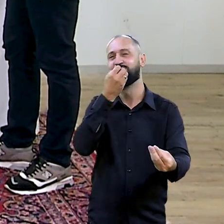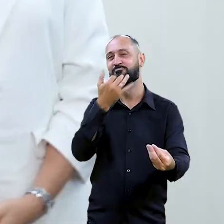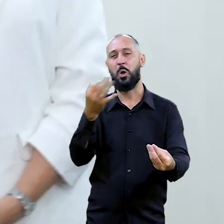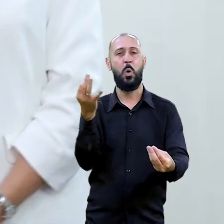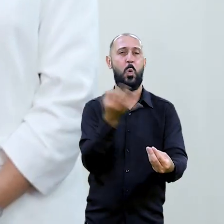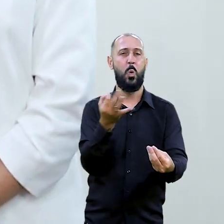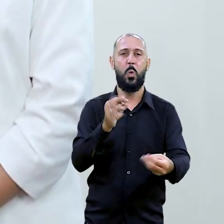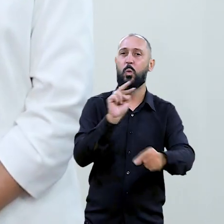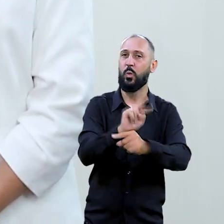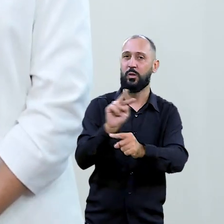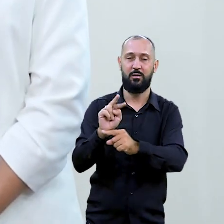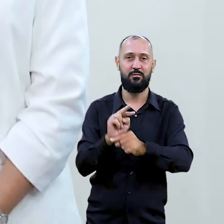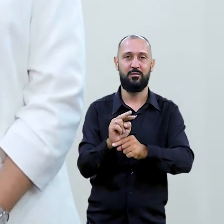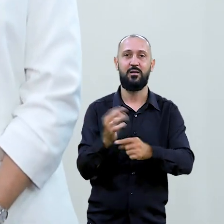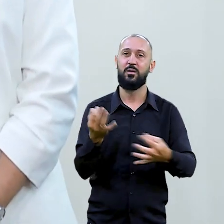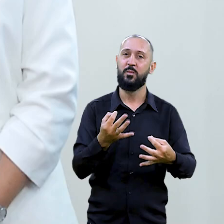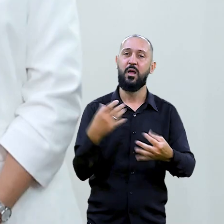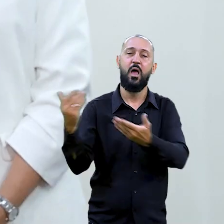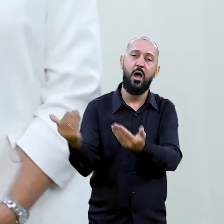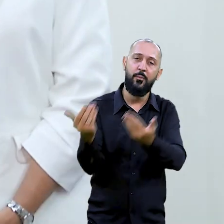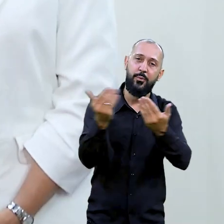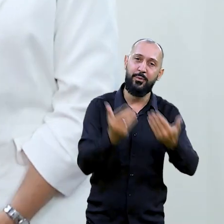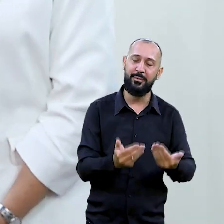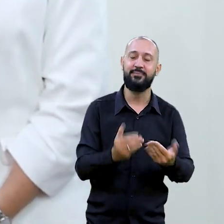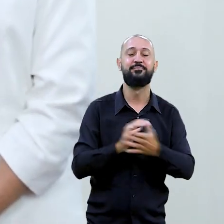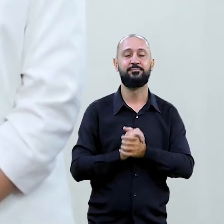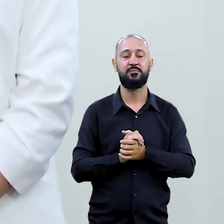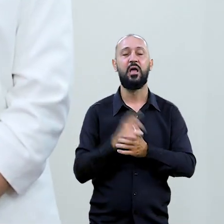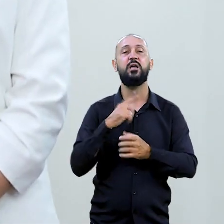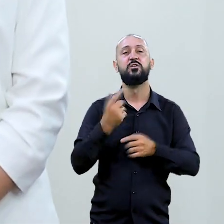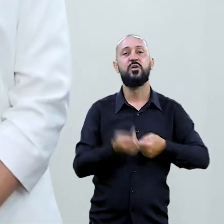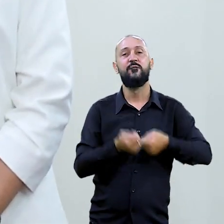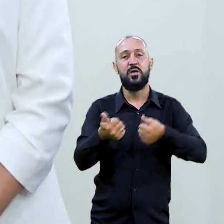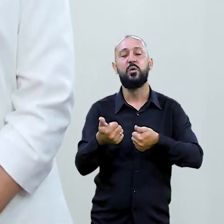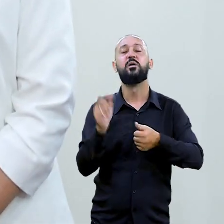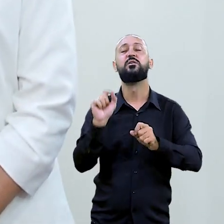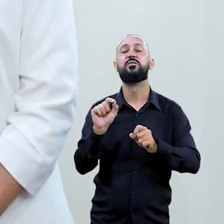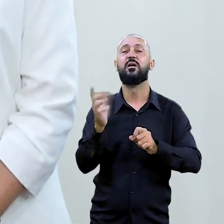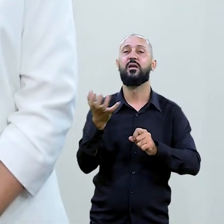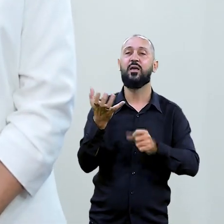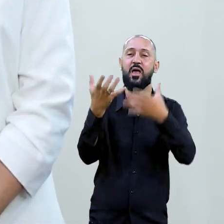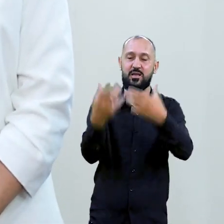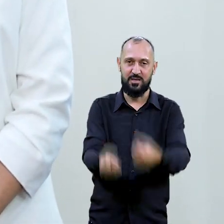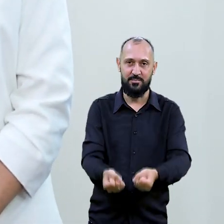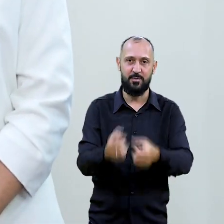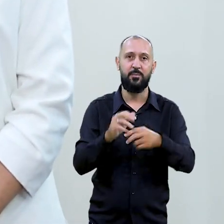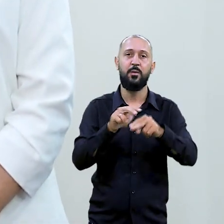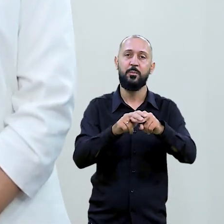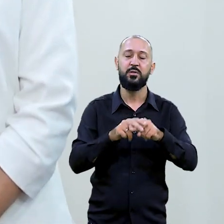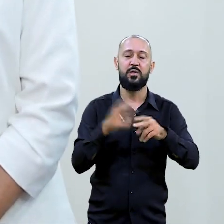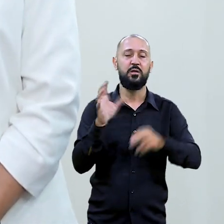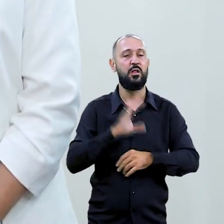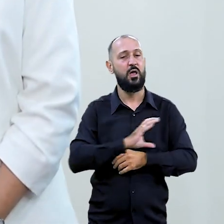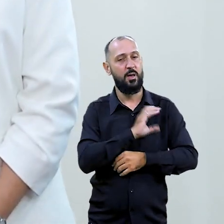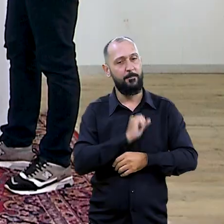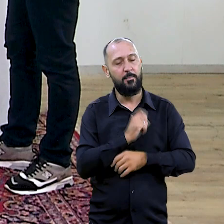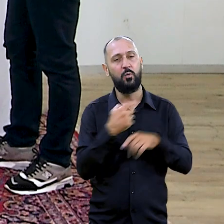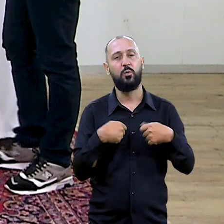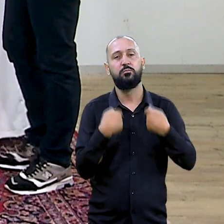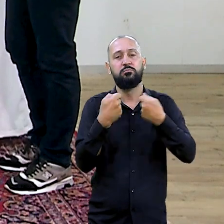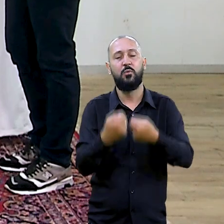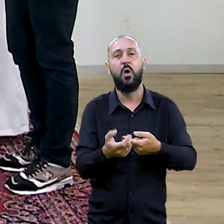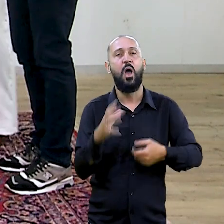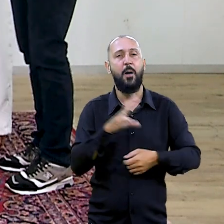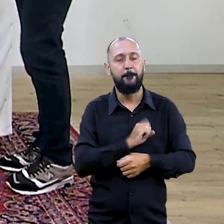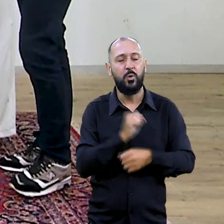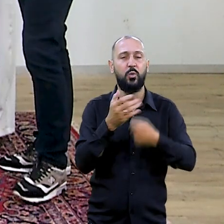quer receber, né? Justamente. Então, se a gente está doando amor, a gente também tem que dar uma peça com muito amor, com muito carinho, como se fosse para a gente, né? Ou para algum familiar. Sim, eu achei muito